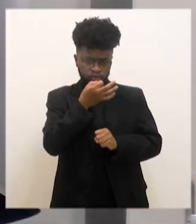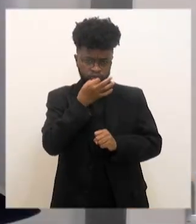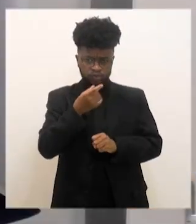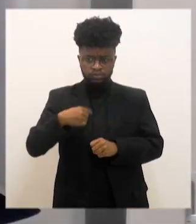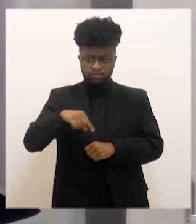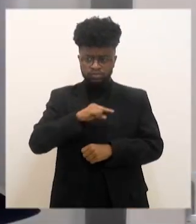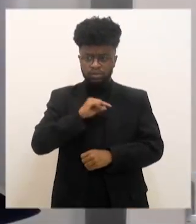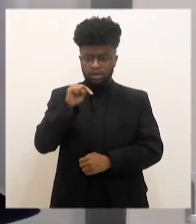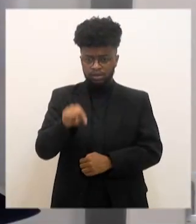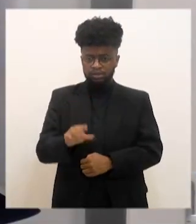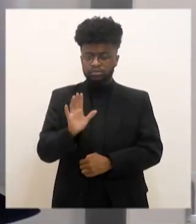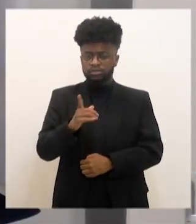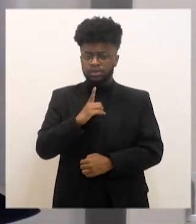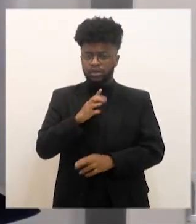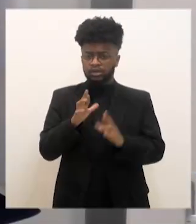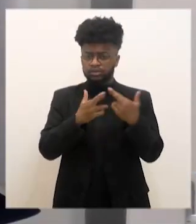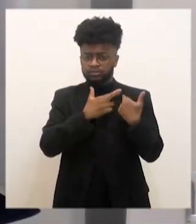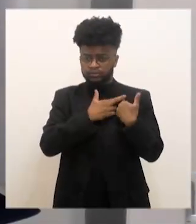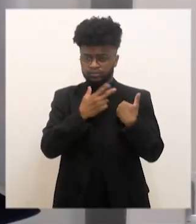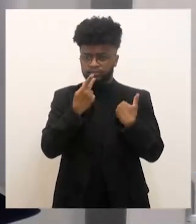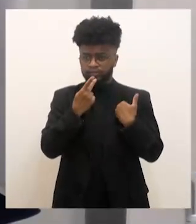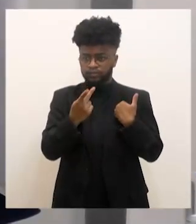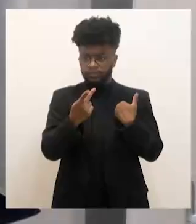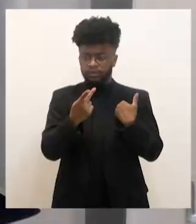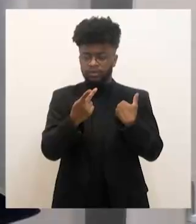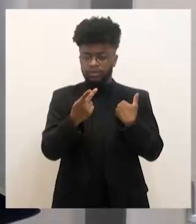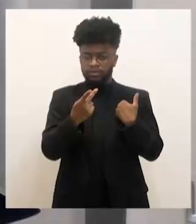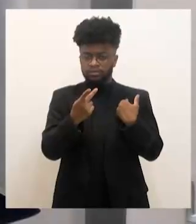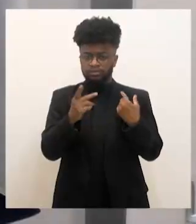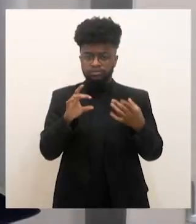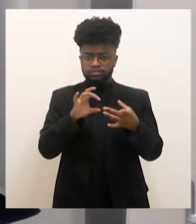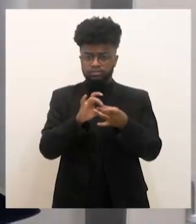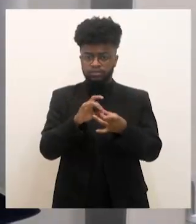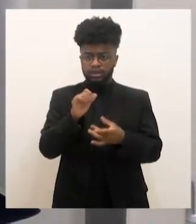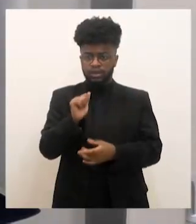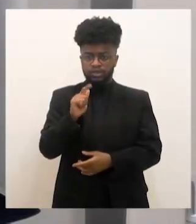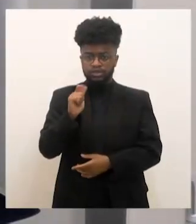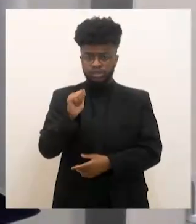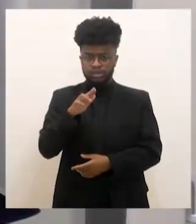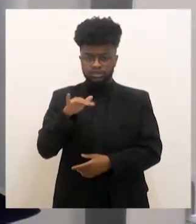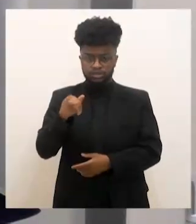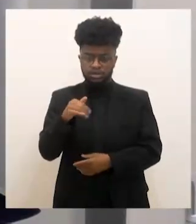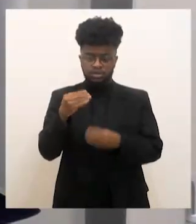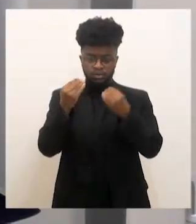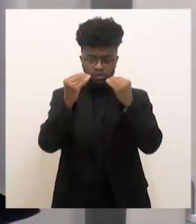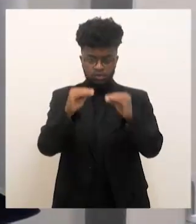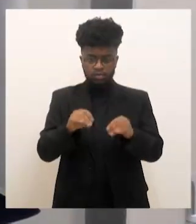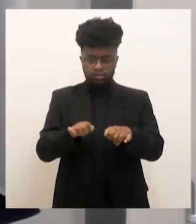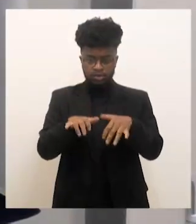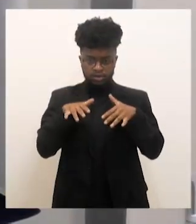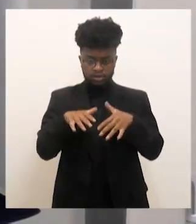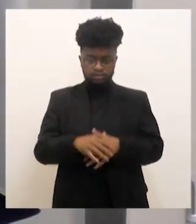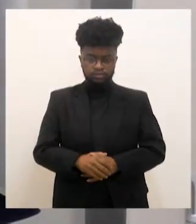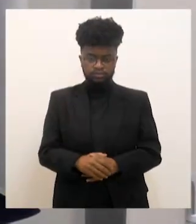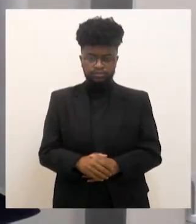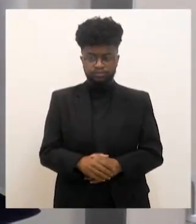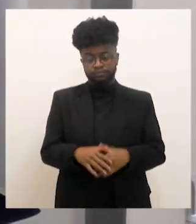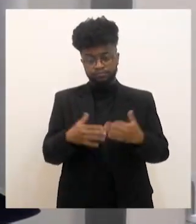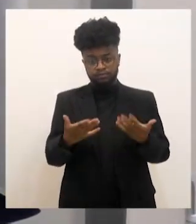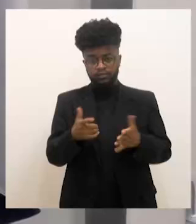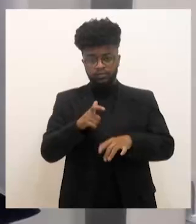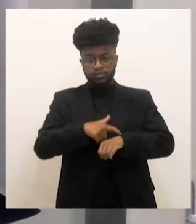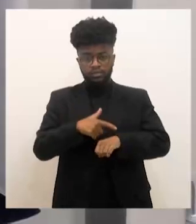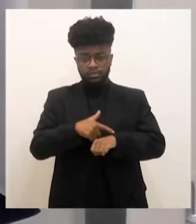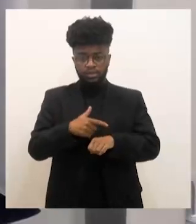aqui já incumbido de fazer essa menção à agência, por ocasião da ida do projeto ao plenário. E aí, nesse momento, a gente